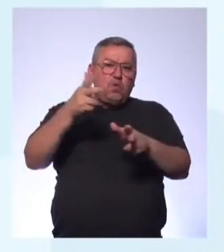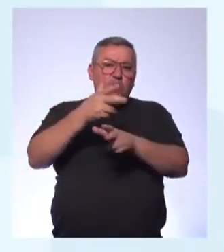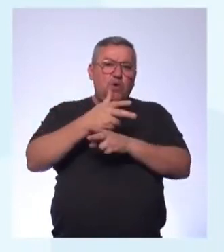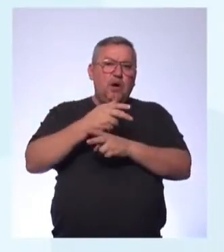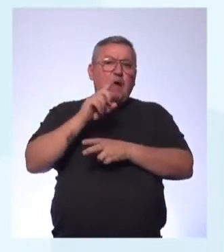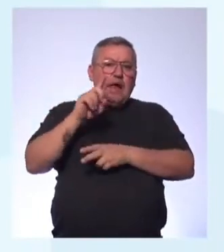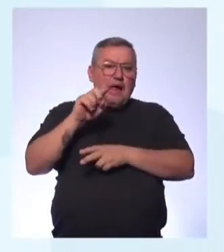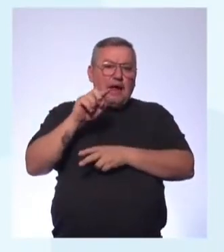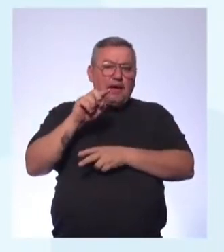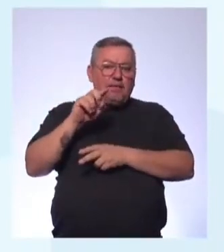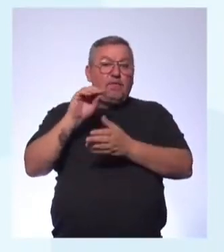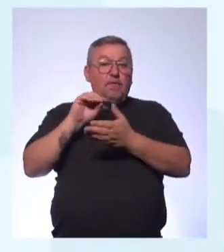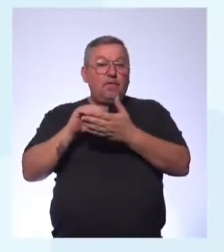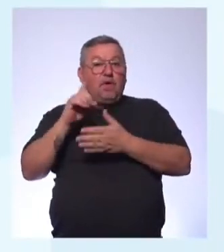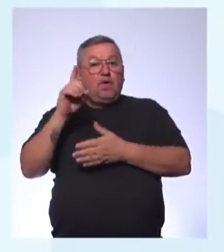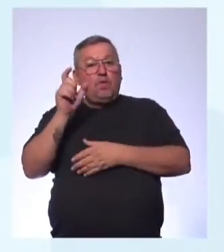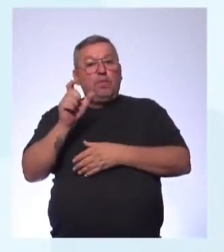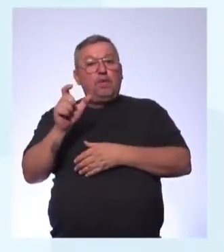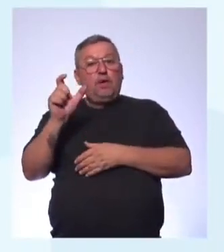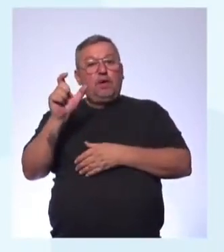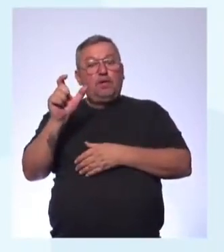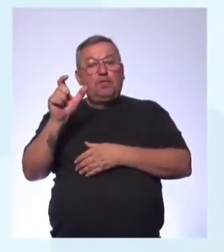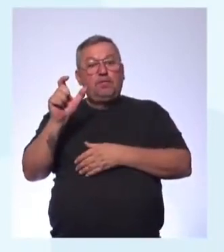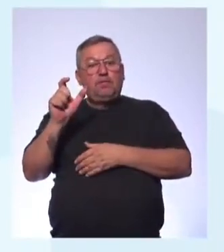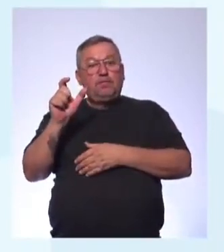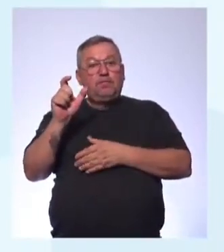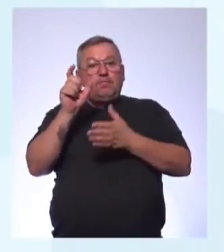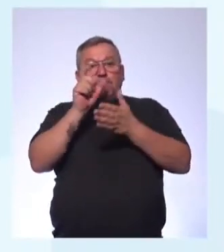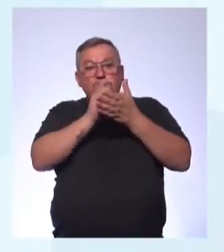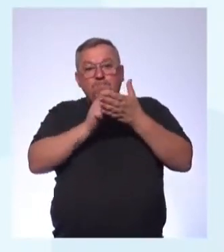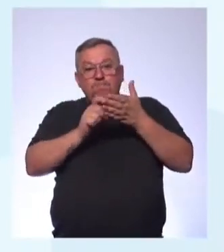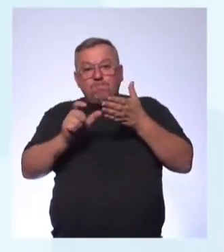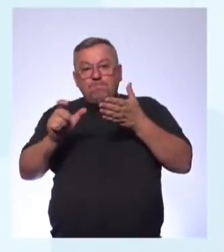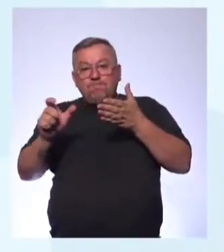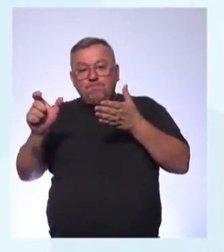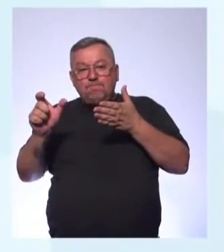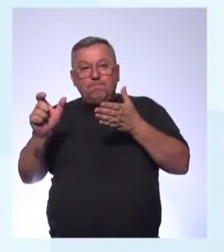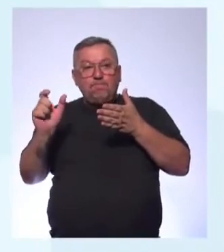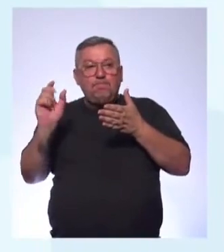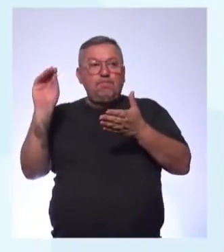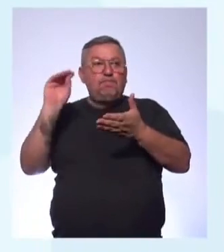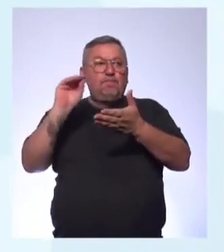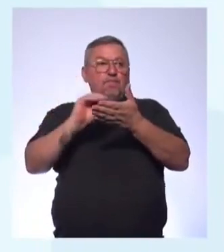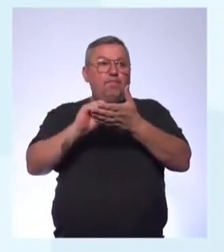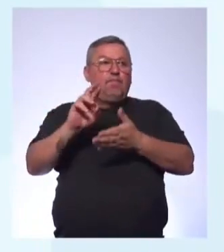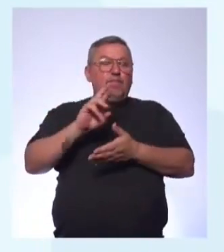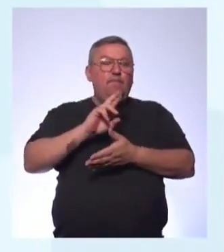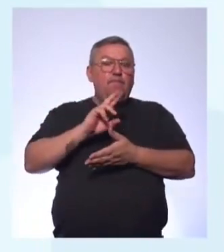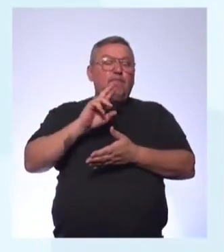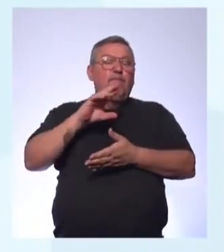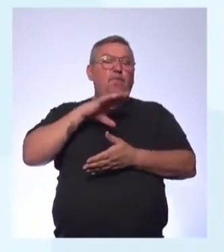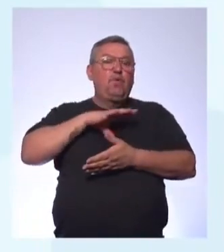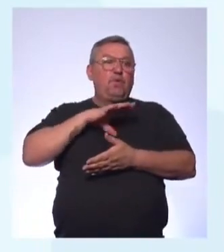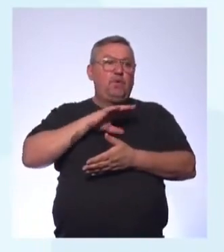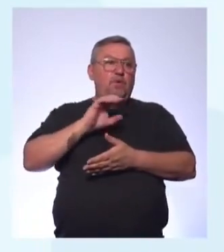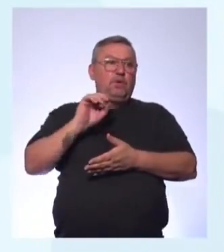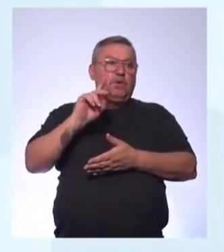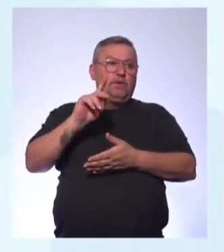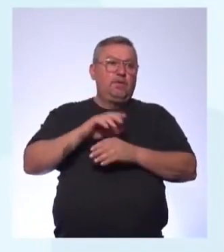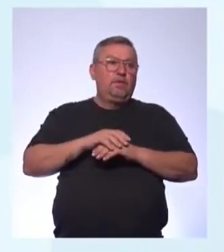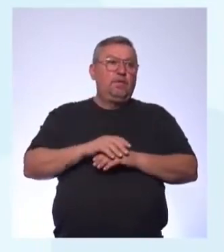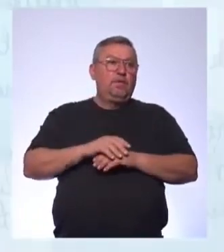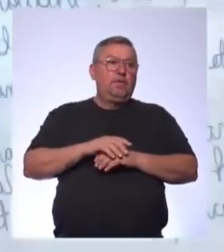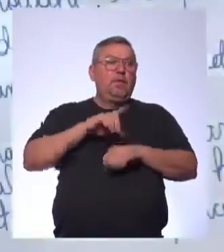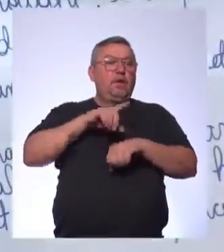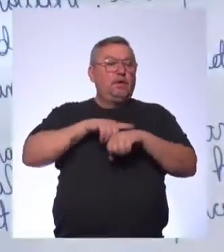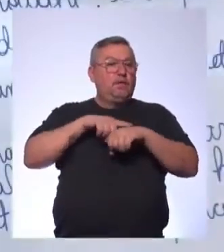definição, tá faltando uma palavra ali. Você copia ela todinha a frase em inglês, né? E o restante você escreve ali em português, tá? É a